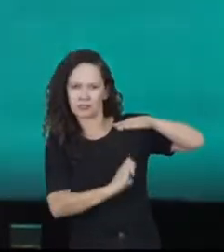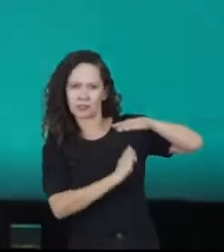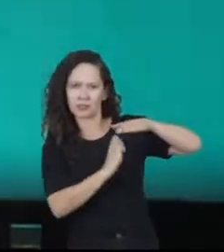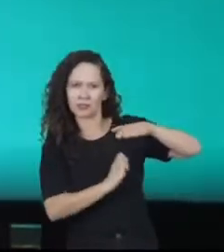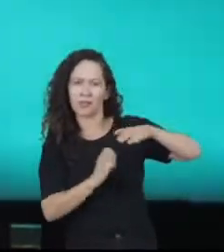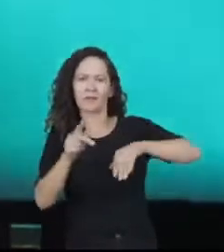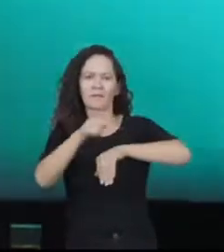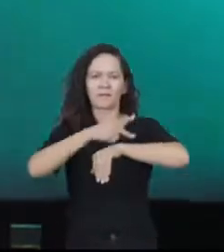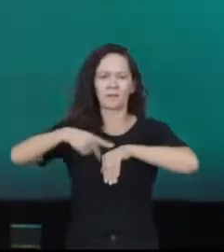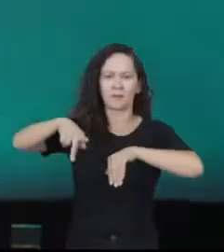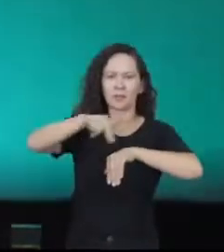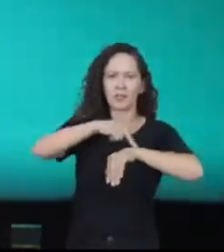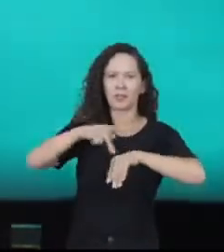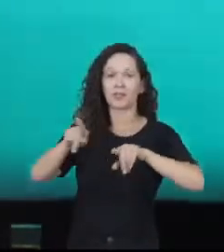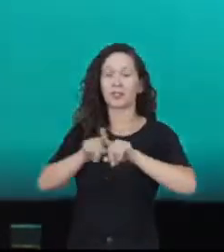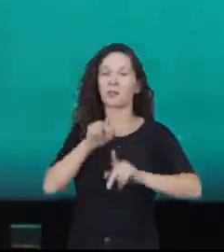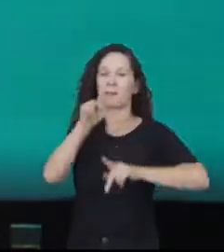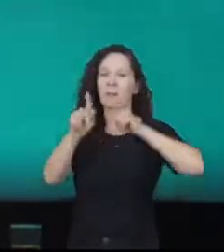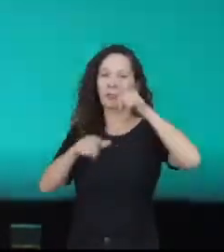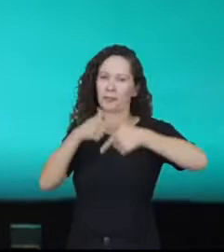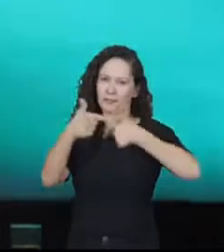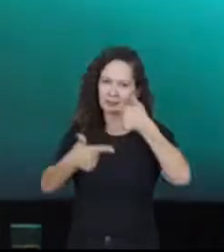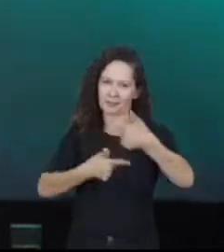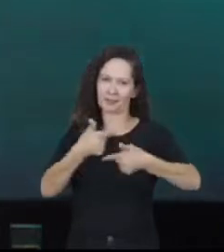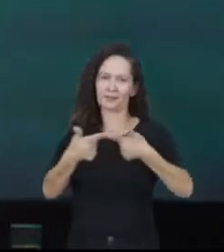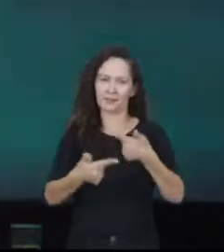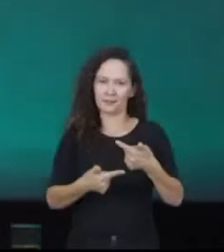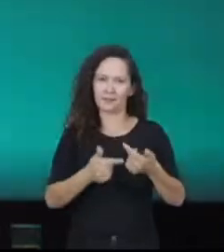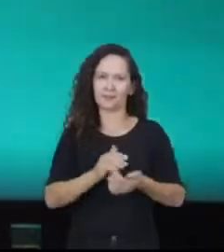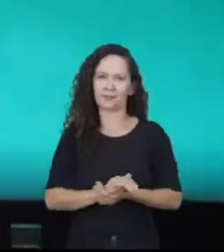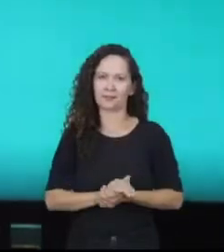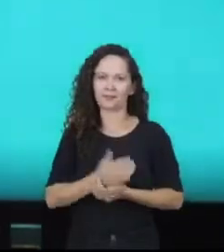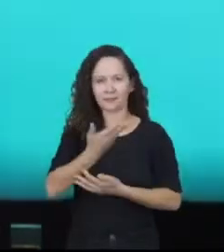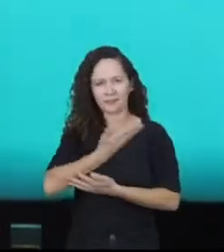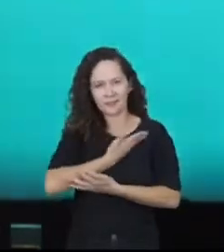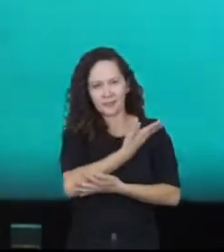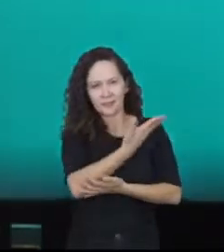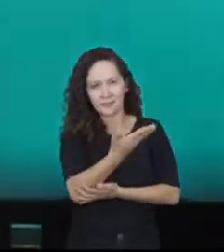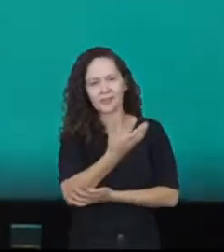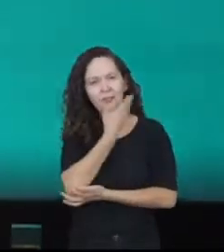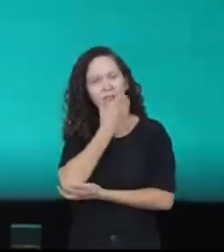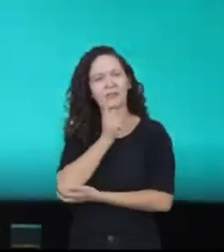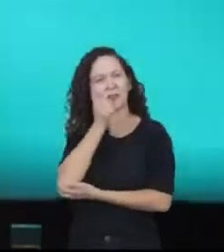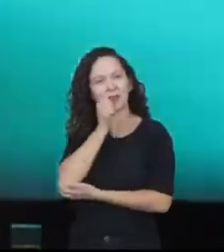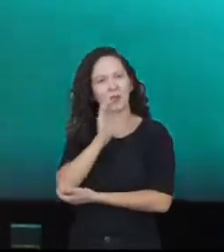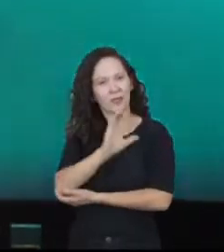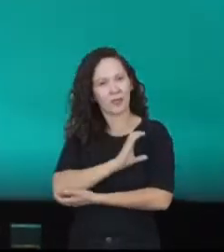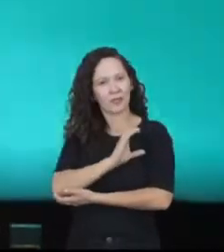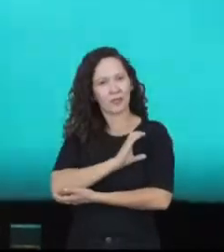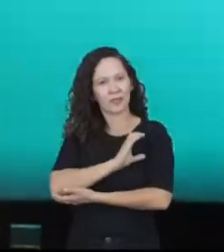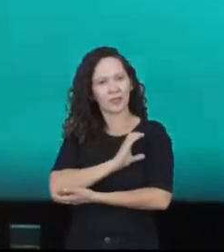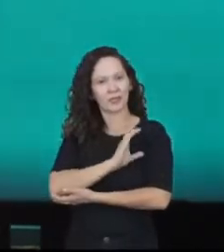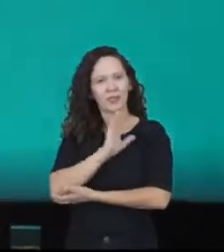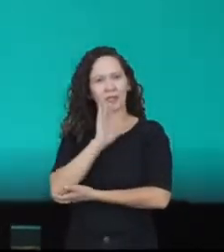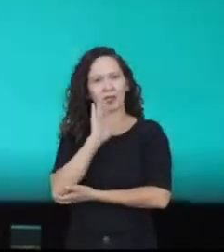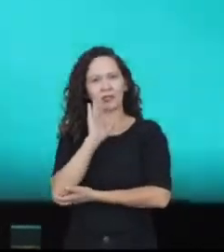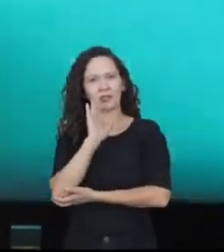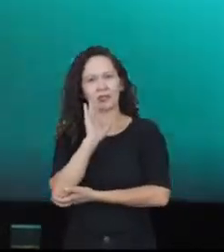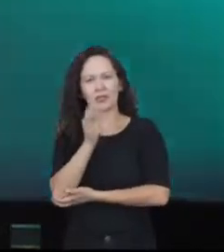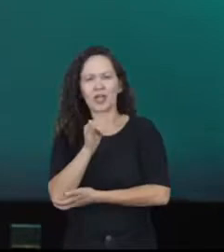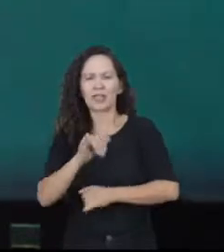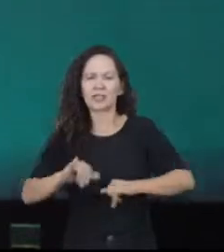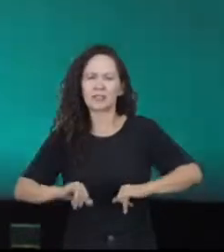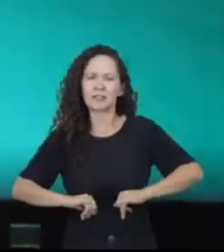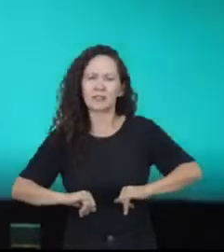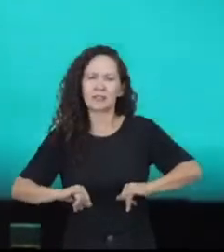e para o povo trabalhador. Companheiros e companheiras, fui vítima de uma das maiores